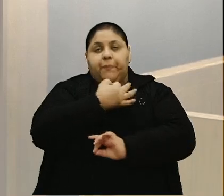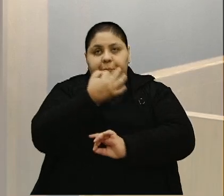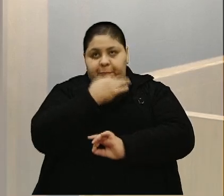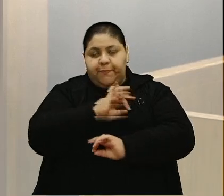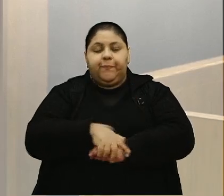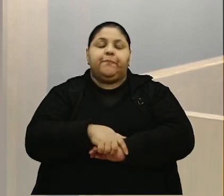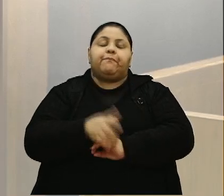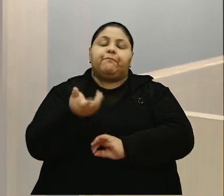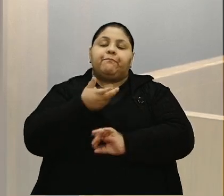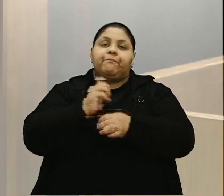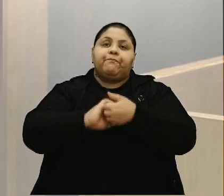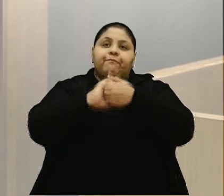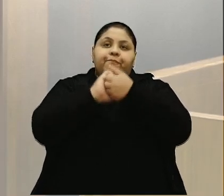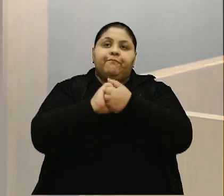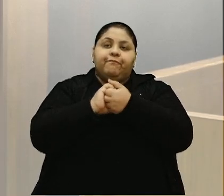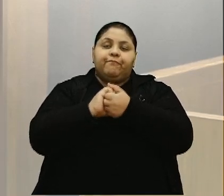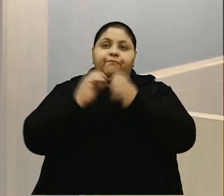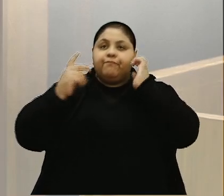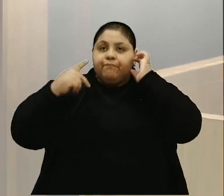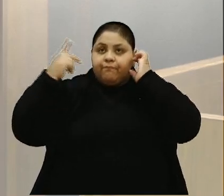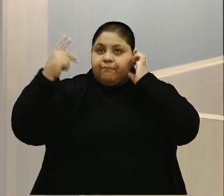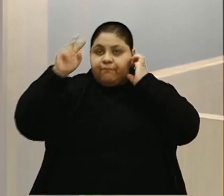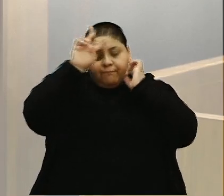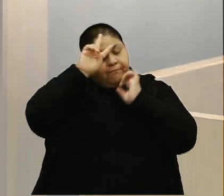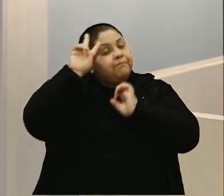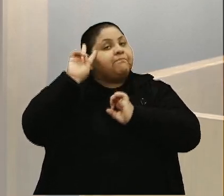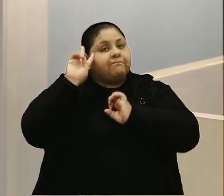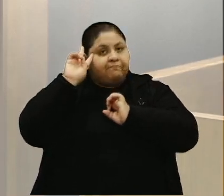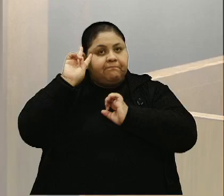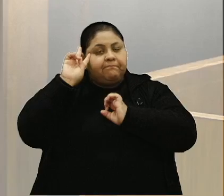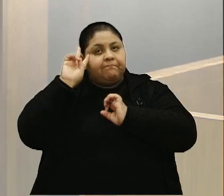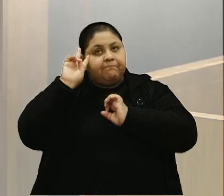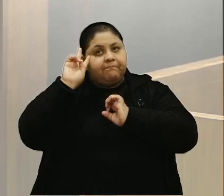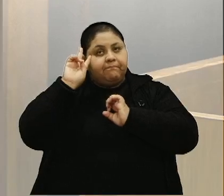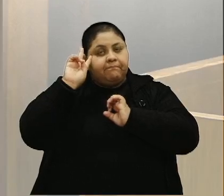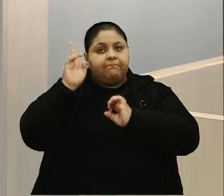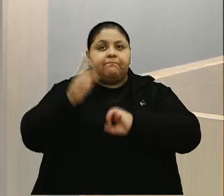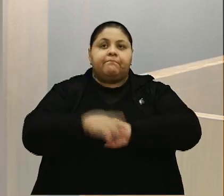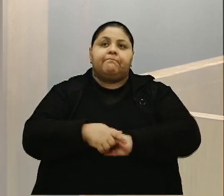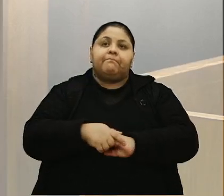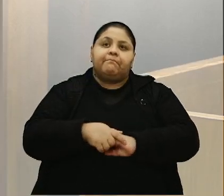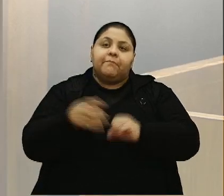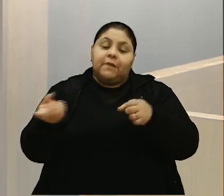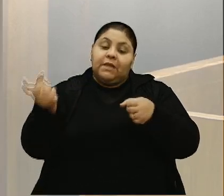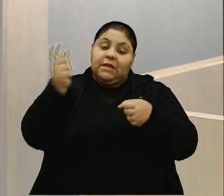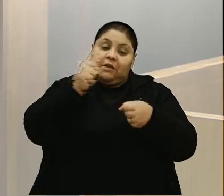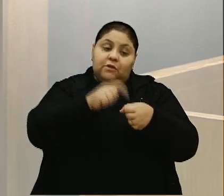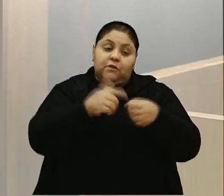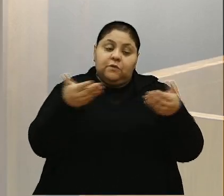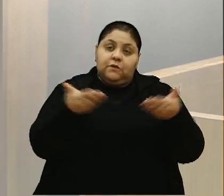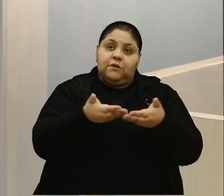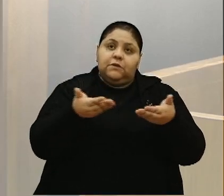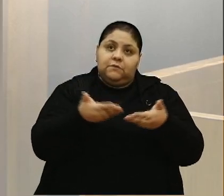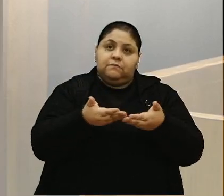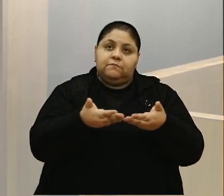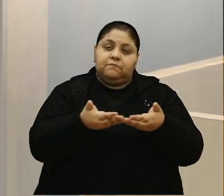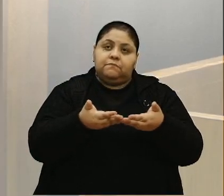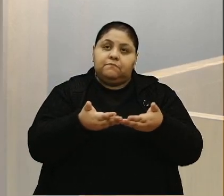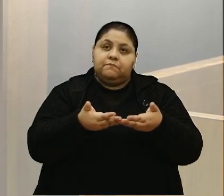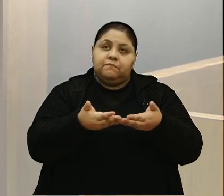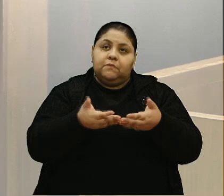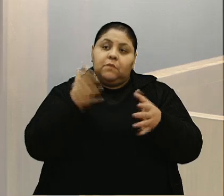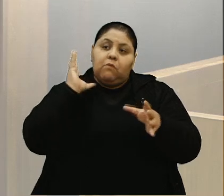Quero cumprimentar o vereador Velocino Ex, que está chegando nessa casa hoje, trazendo aí um